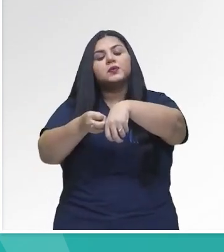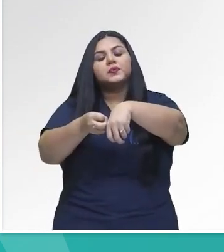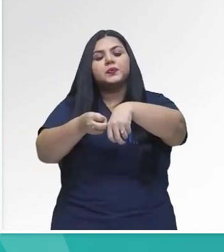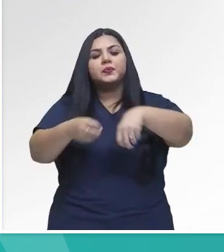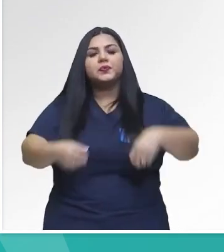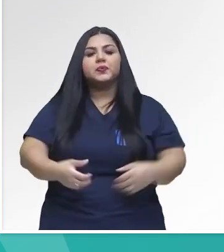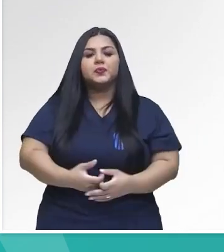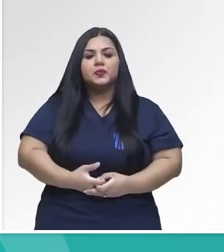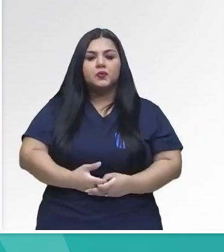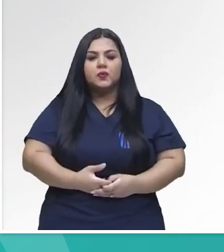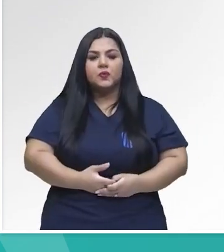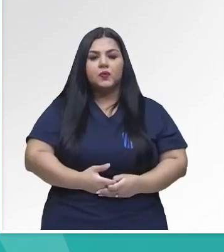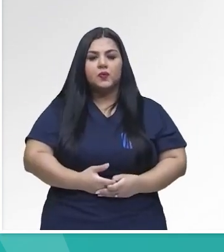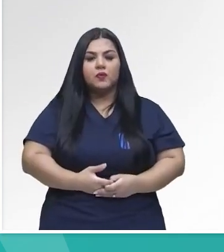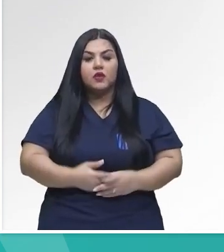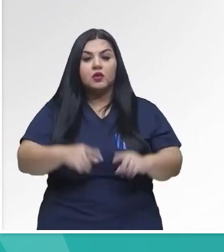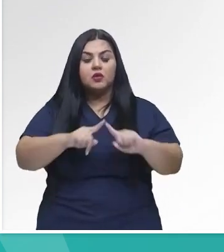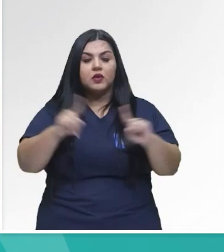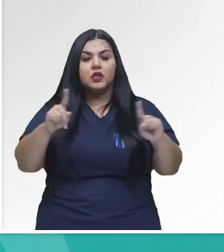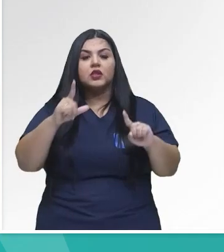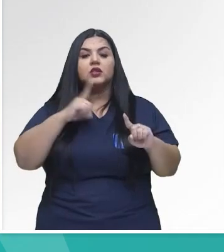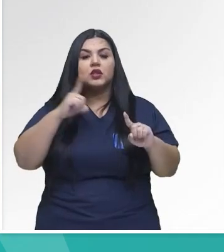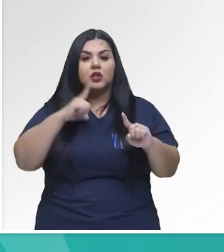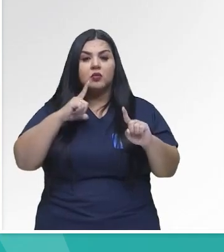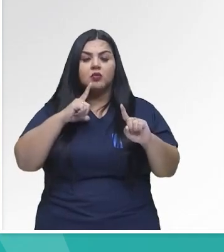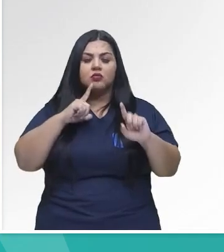relação aos peões.